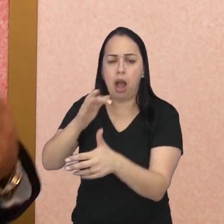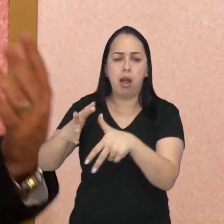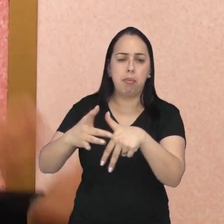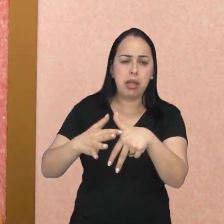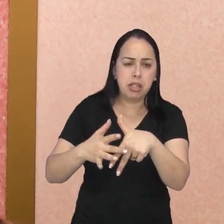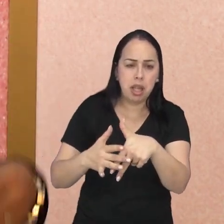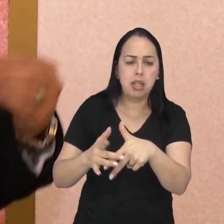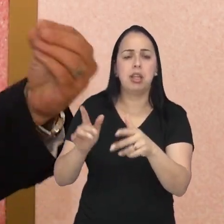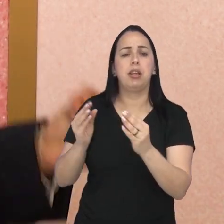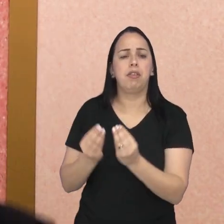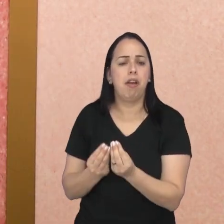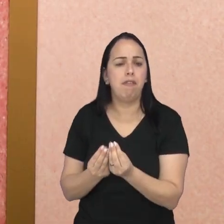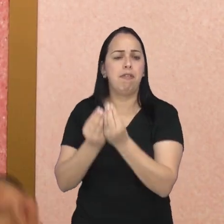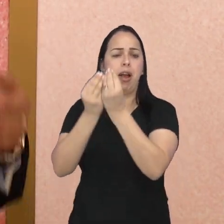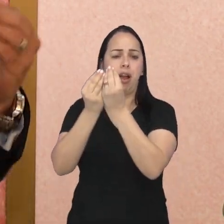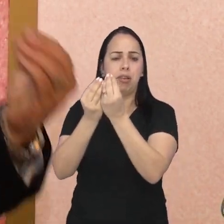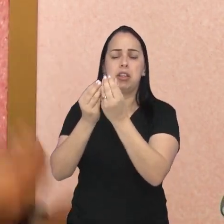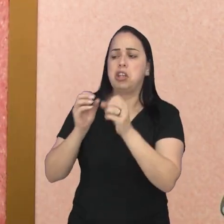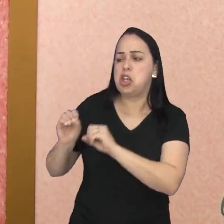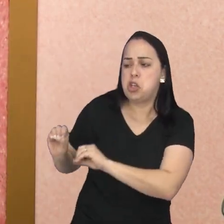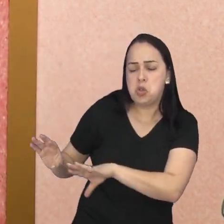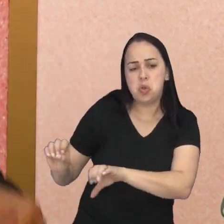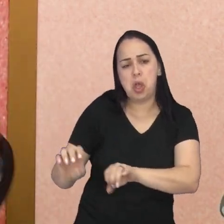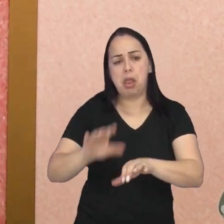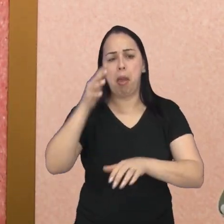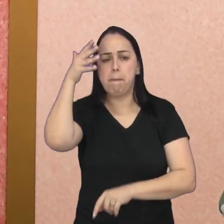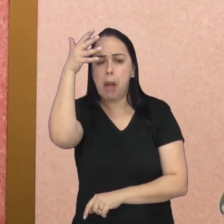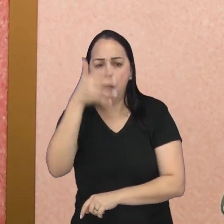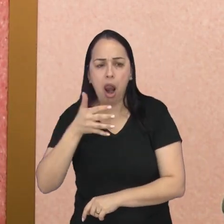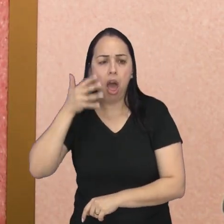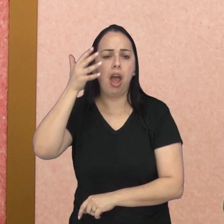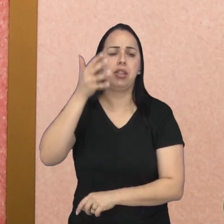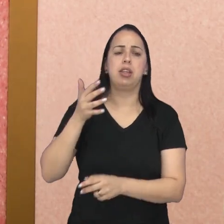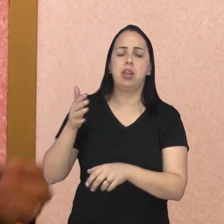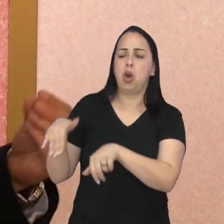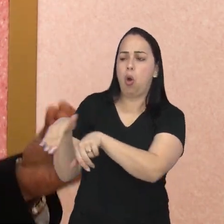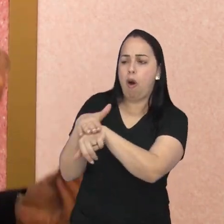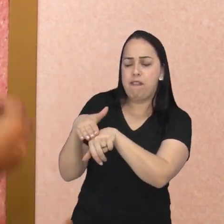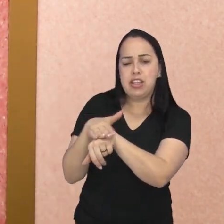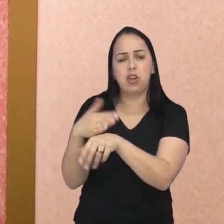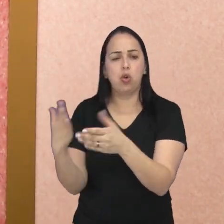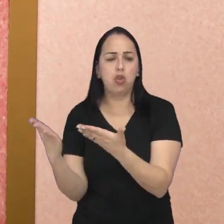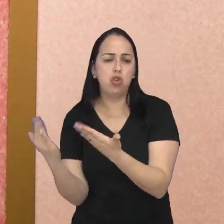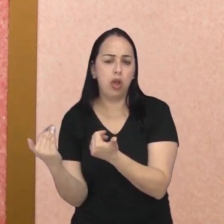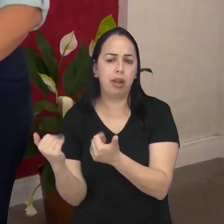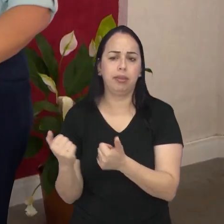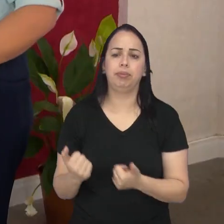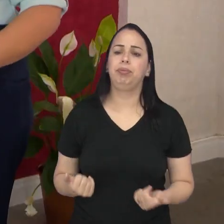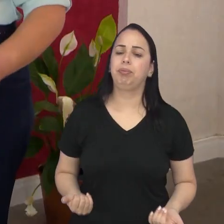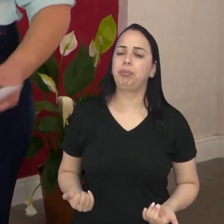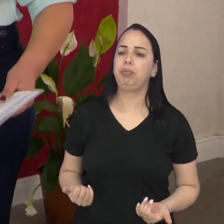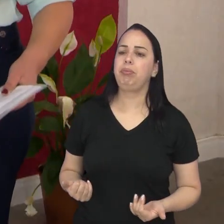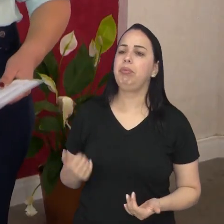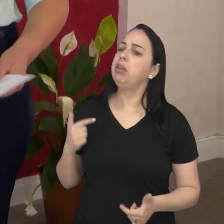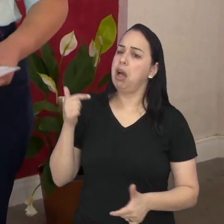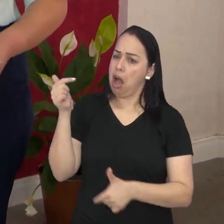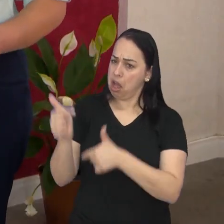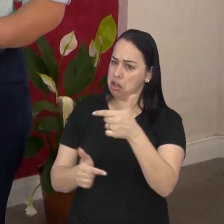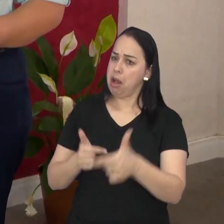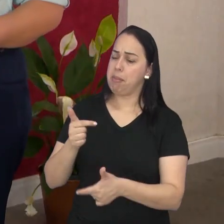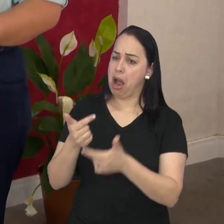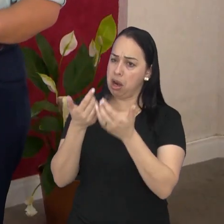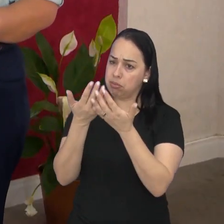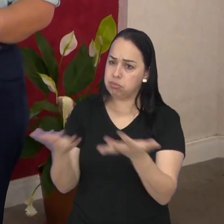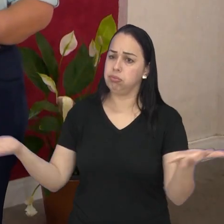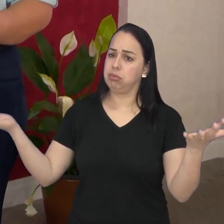gente conversa, a gente celebra a missa, a gente dá formação, a gente dá palestra, a gente conversa com os jovens, a gente... Está a serviço